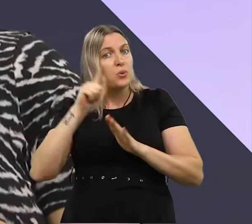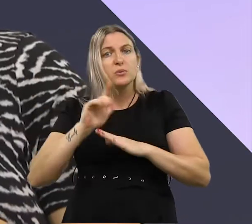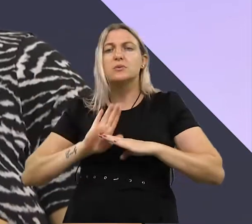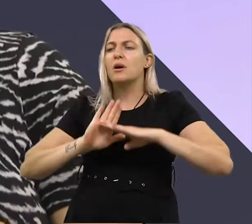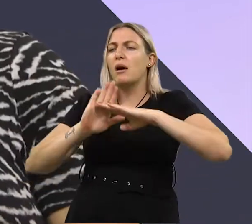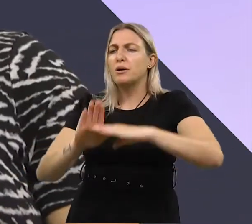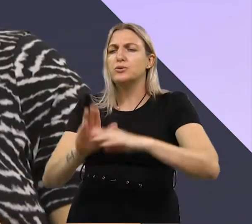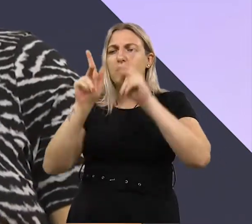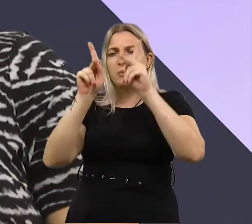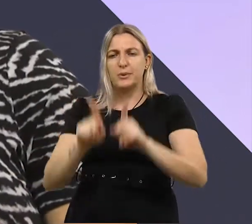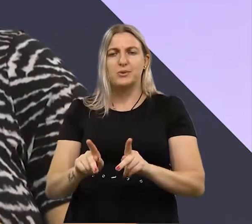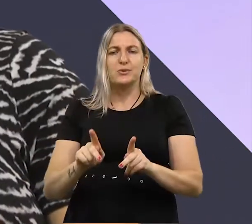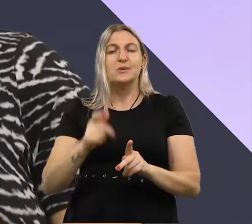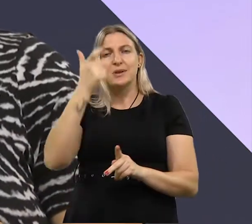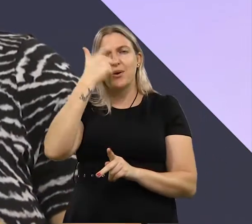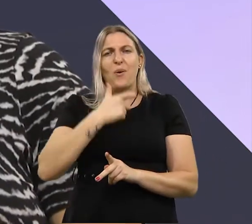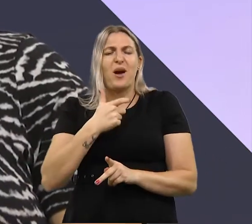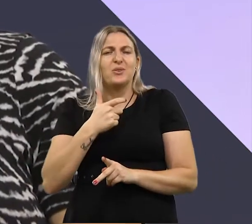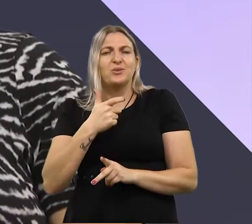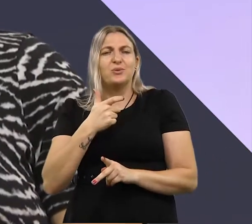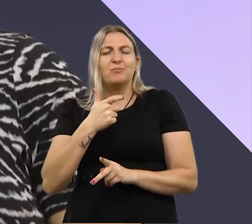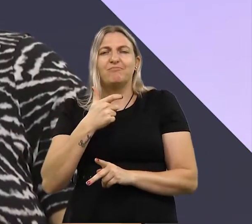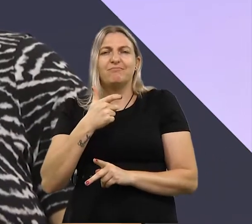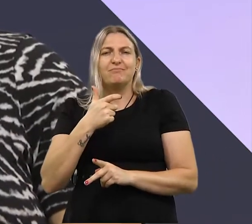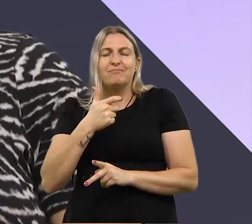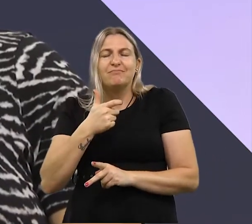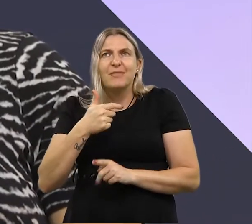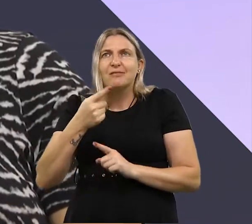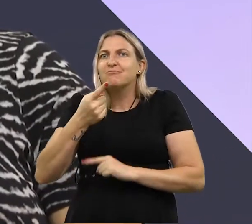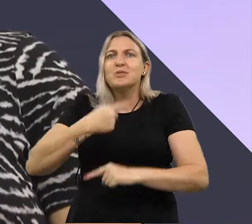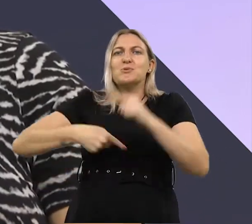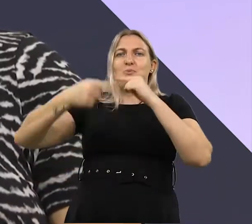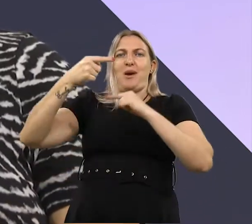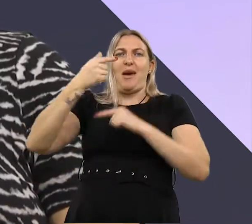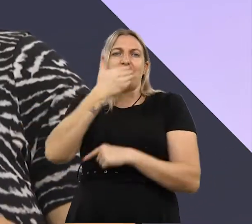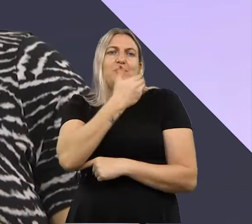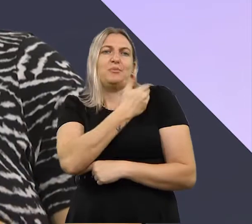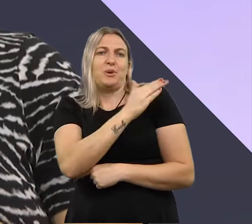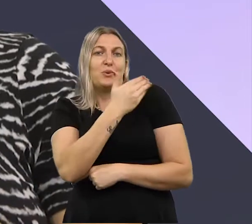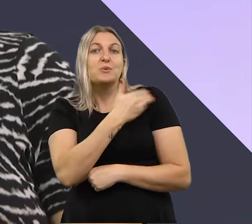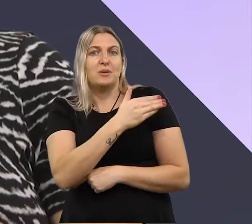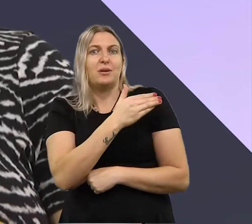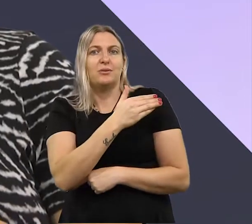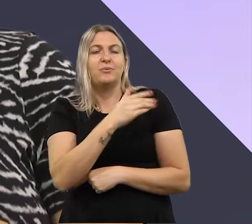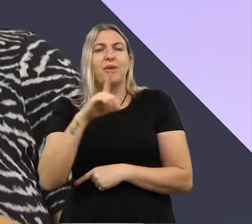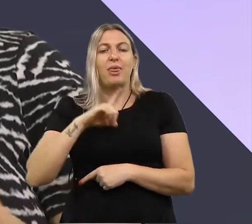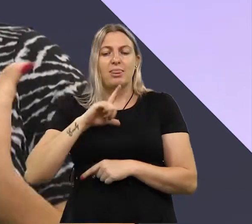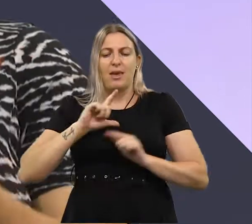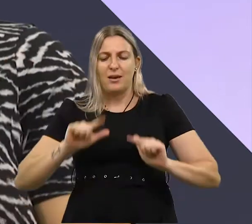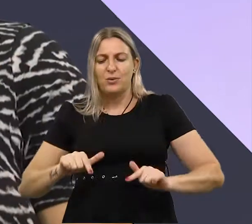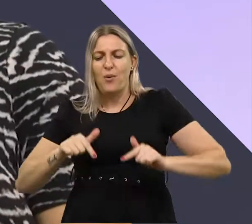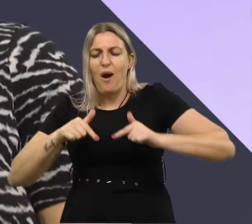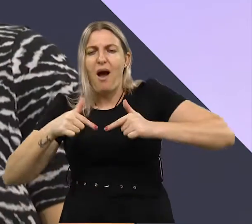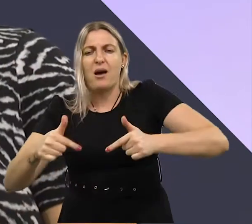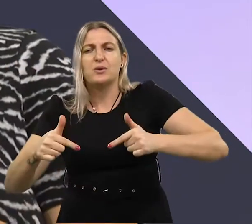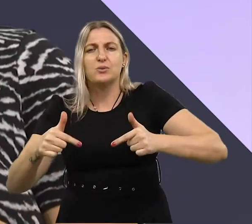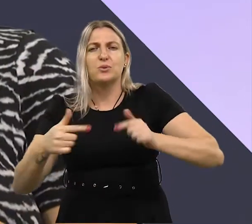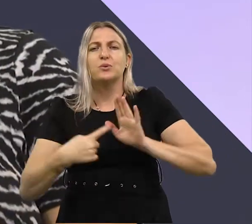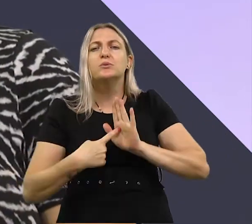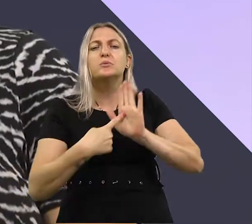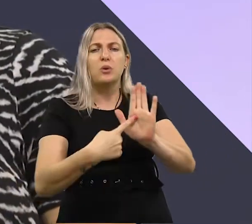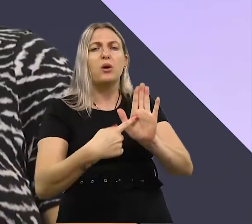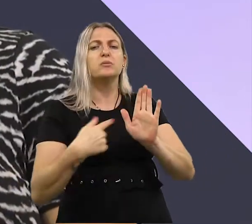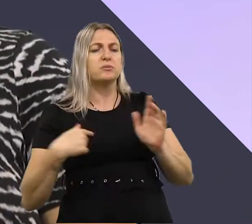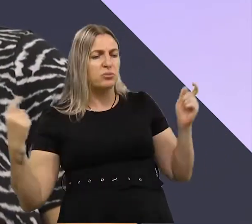pessoas. Eu acho que isso supera qualquer tipo de preconceito. A gente, com ações e atitudes, vai mostrando que